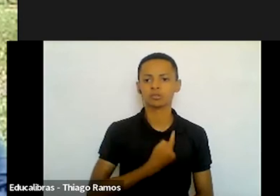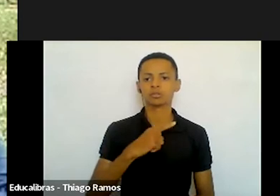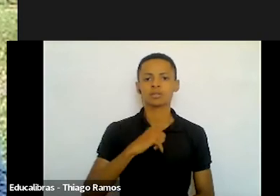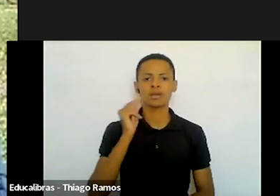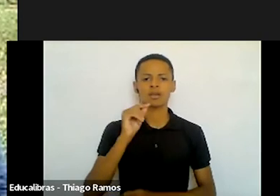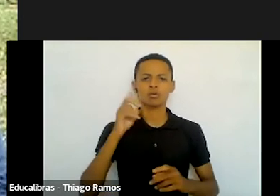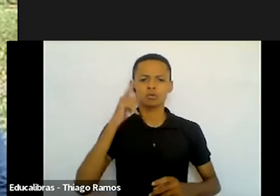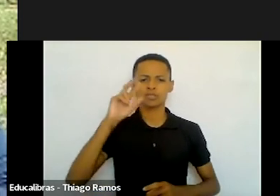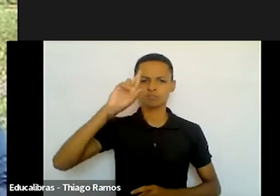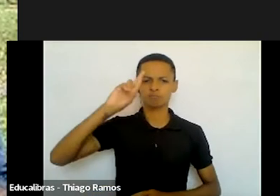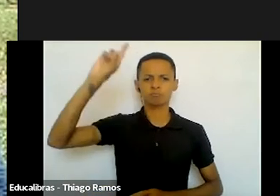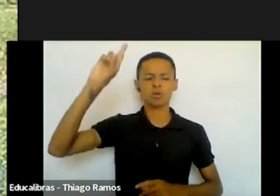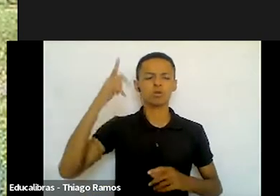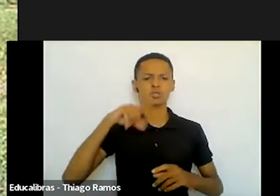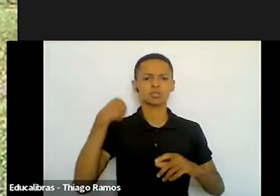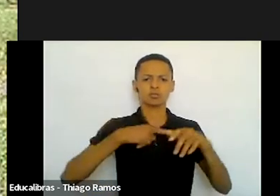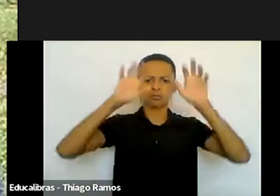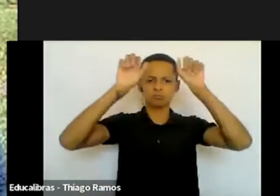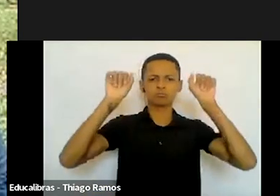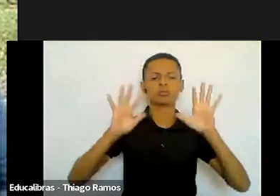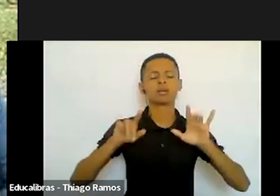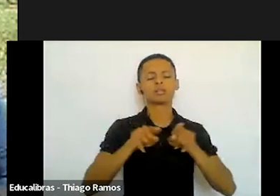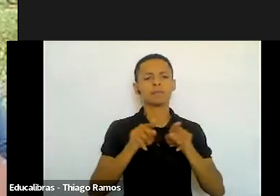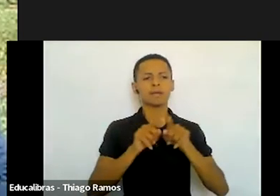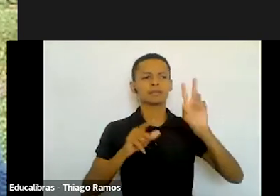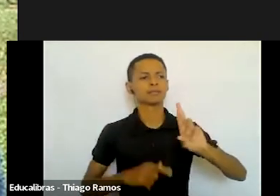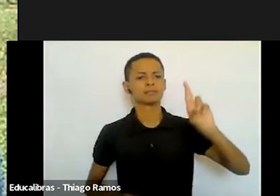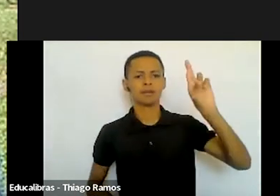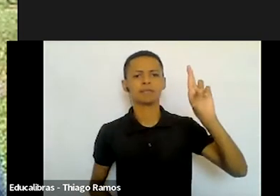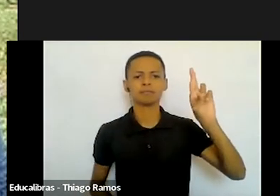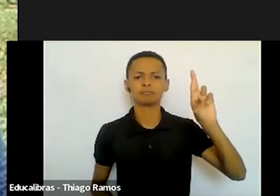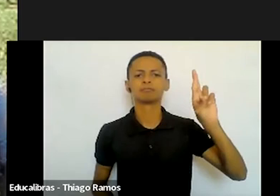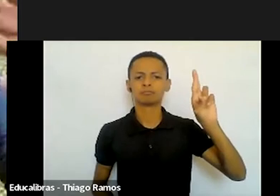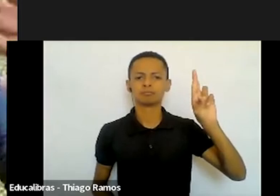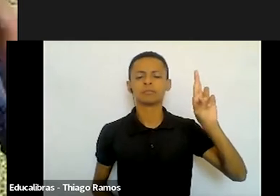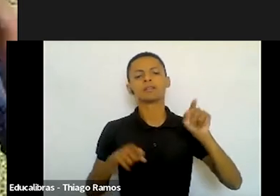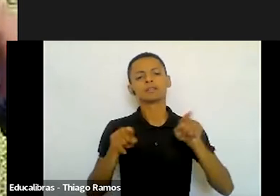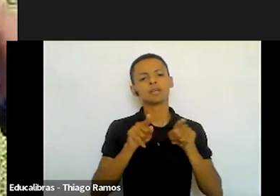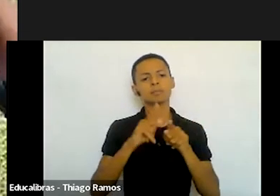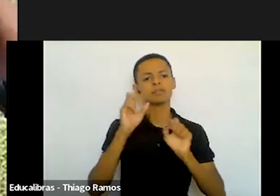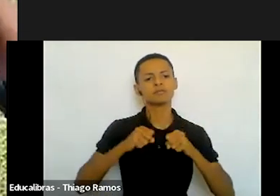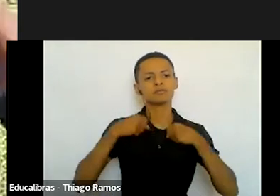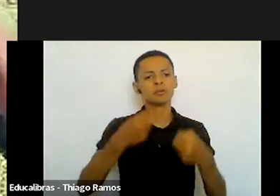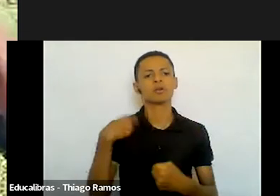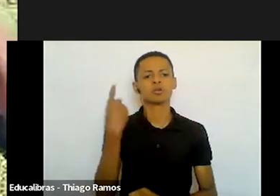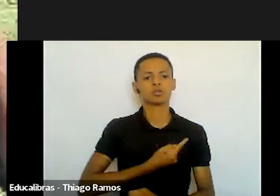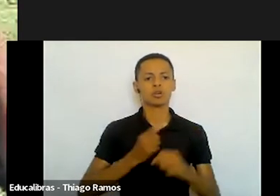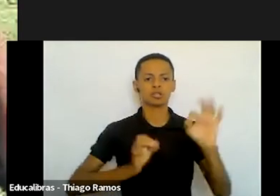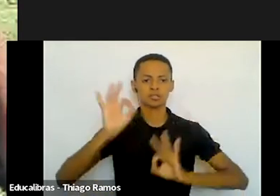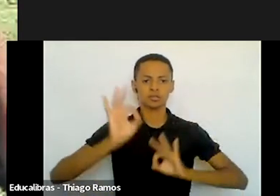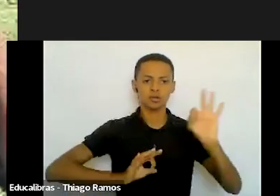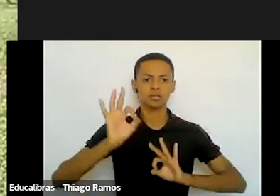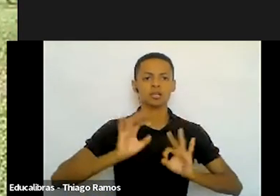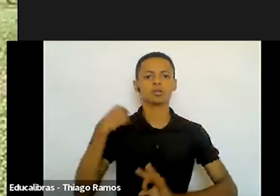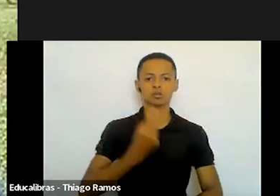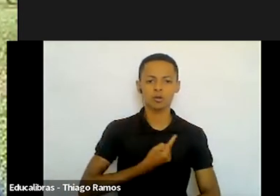ter os nossos caciques, de ter os nossos representantes e o fortalecimento das nossas organizações, dos nossos